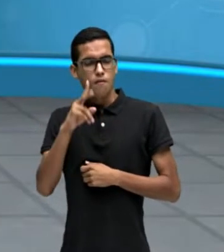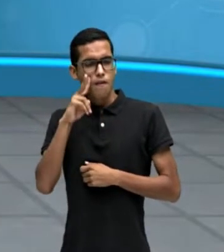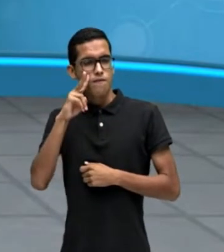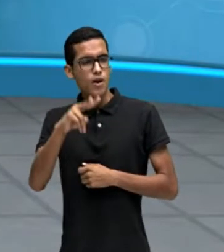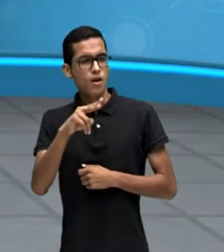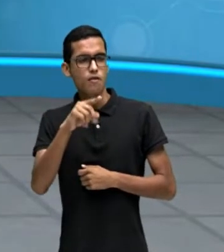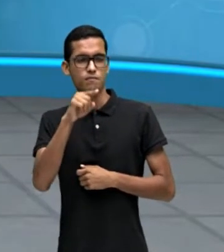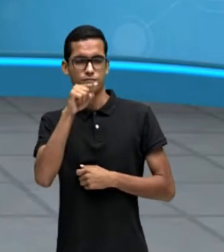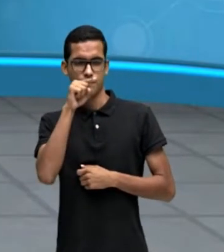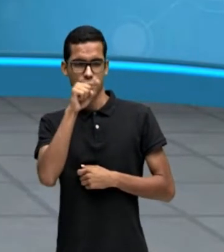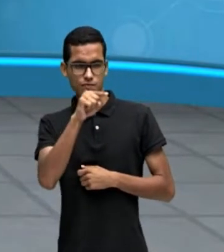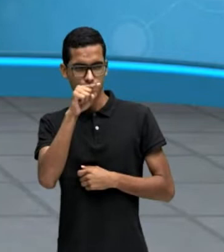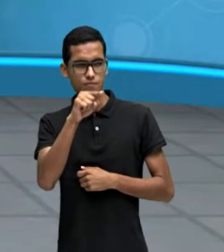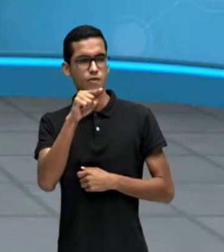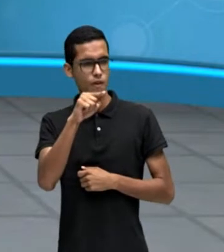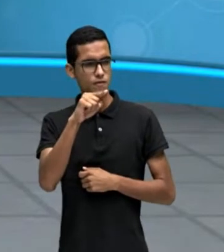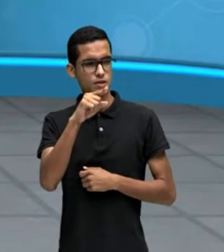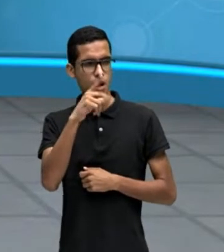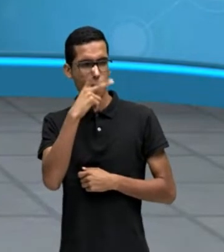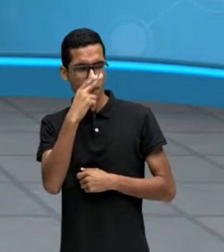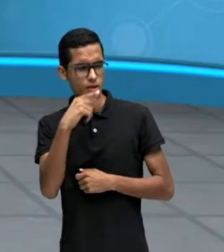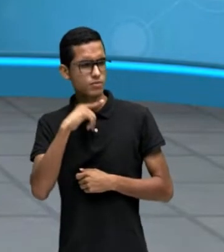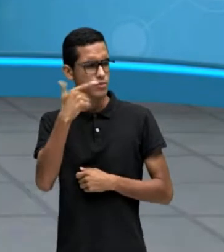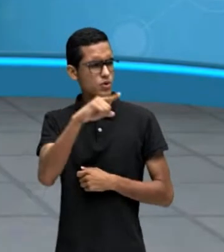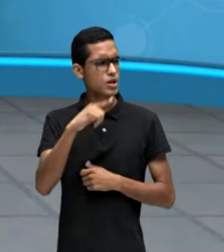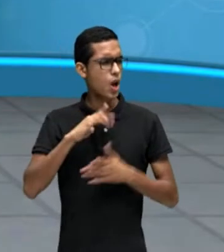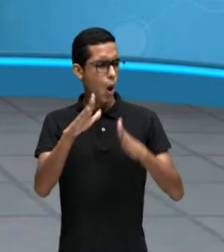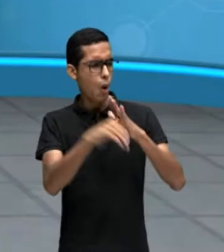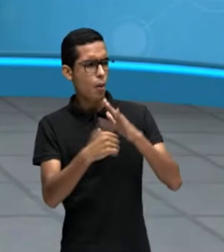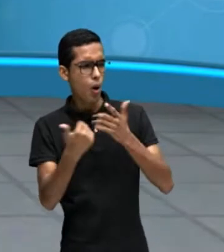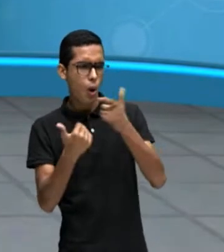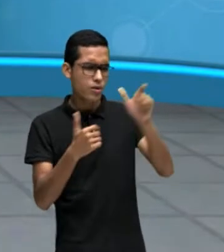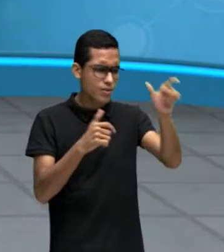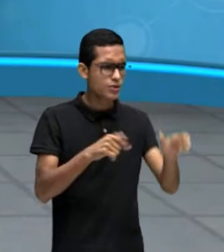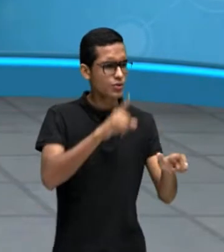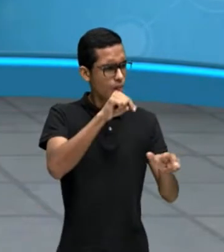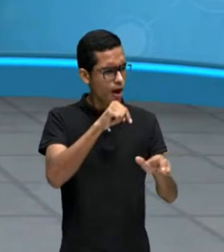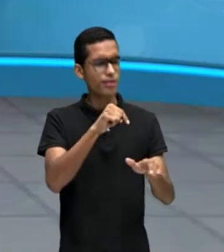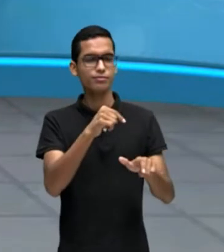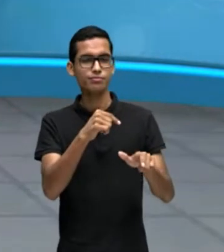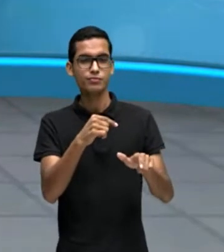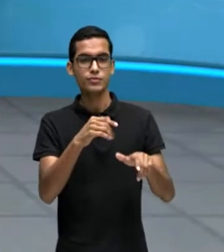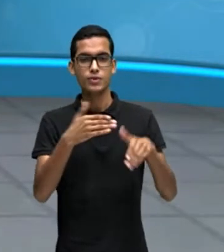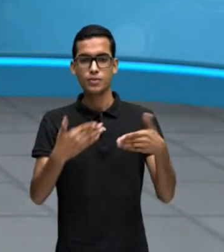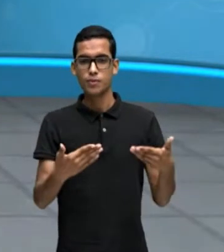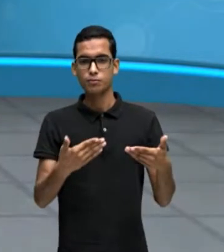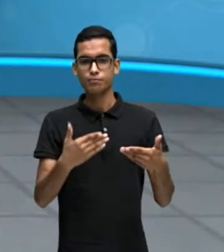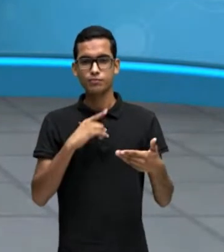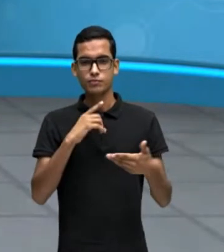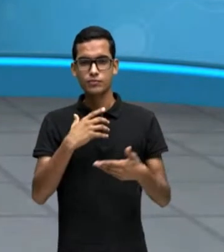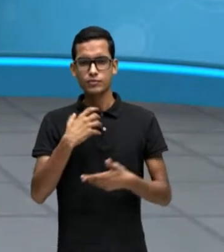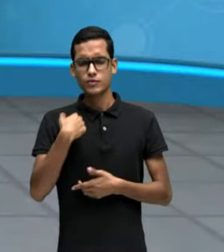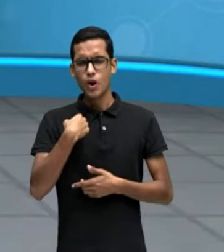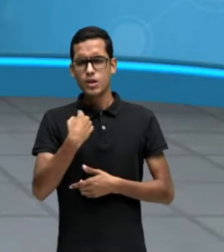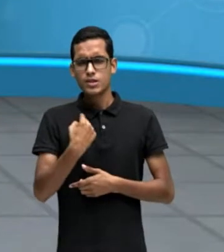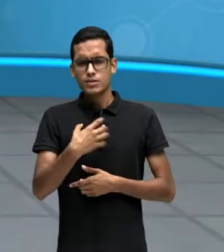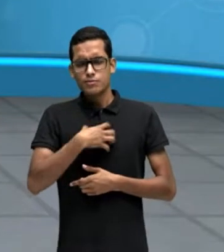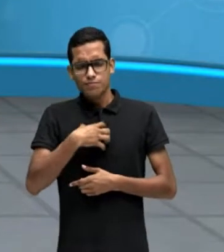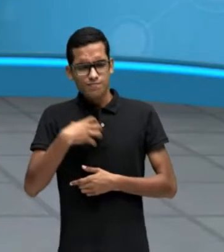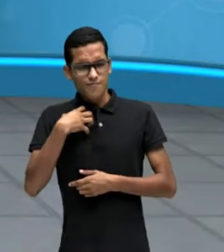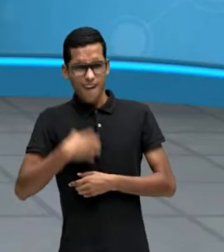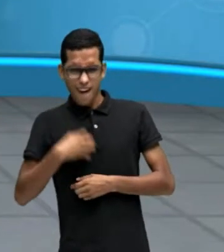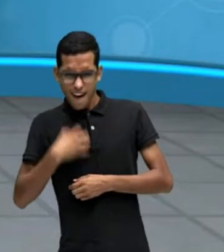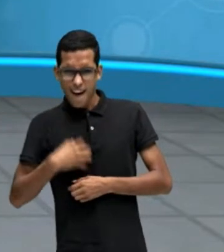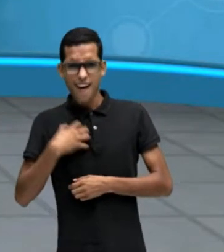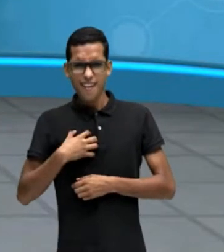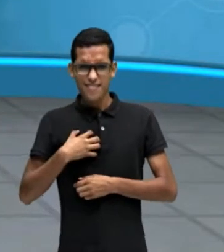Foi você que ficou roubando a filha da mocinha. E a gente começa a ter raiva dele, porque ele interpretou tão bem que a gente começa a